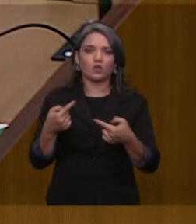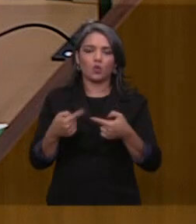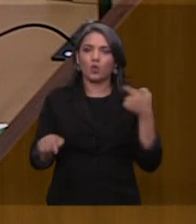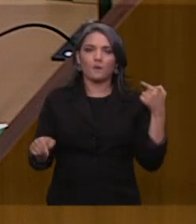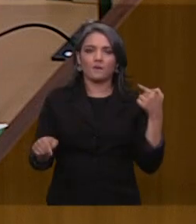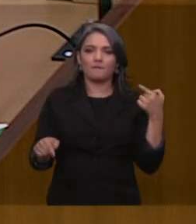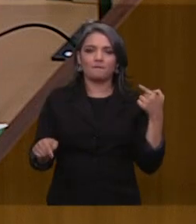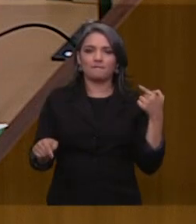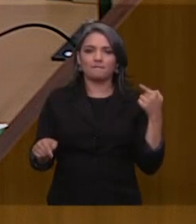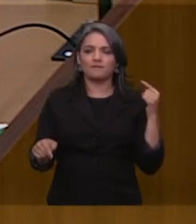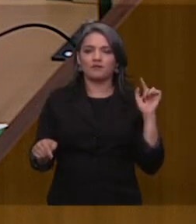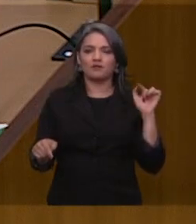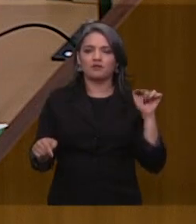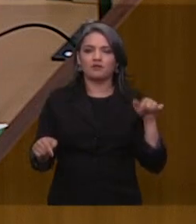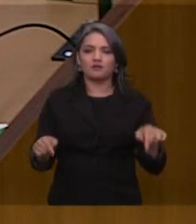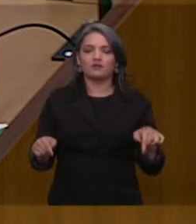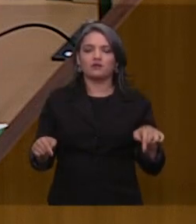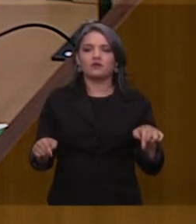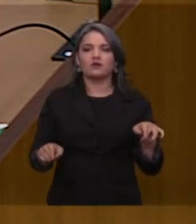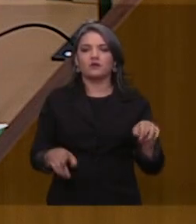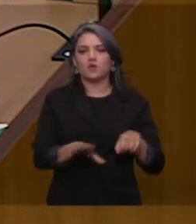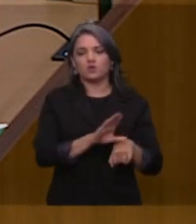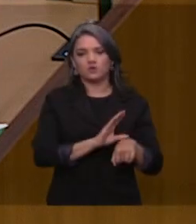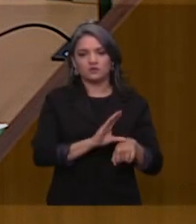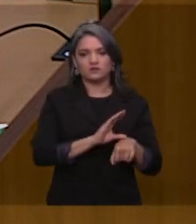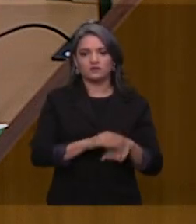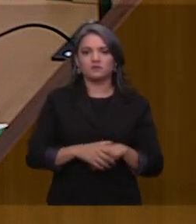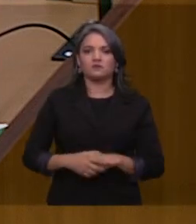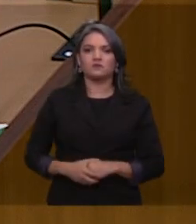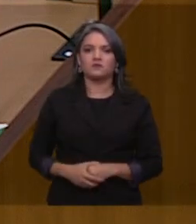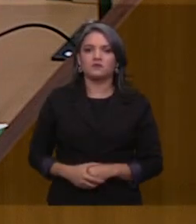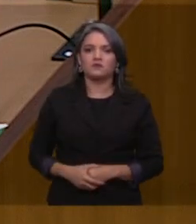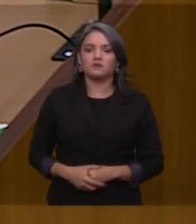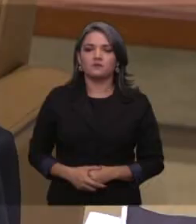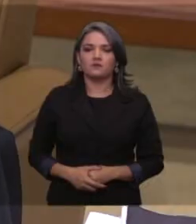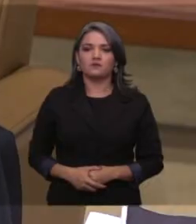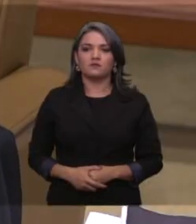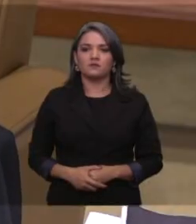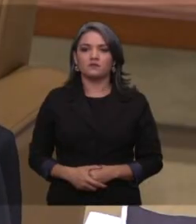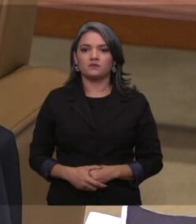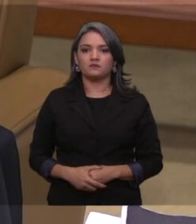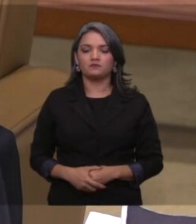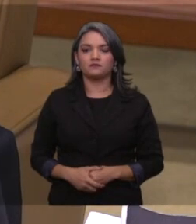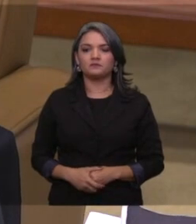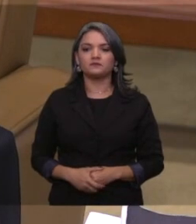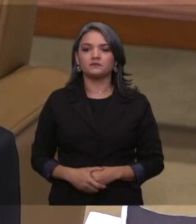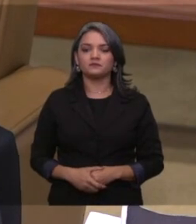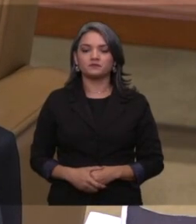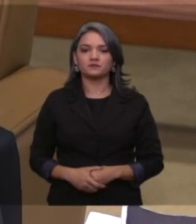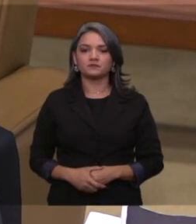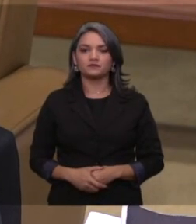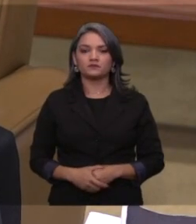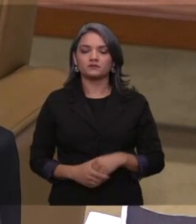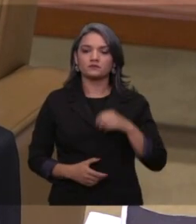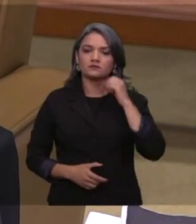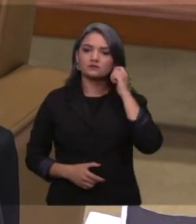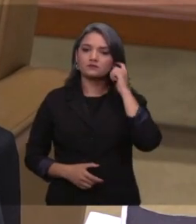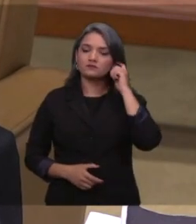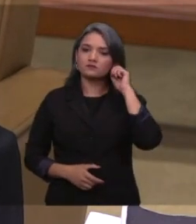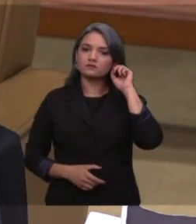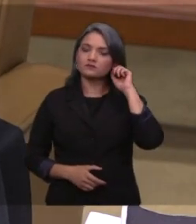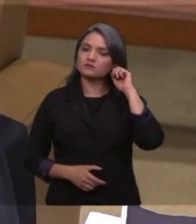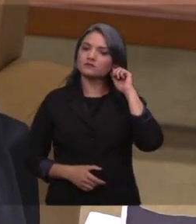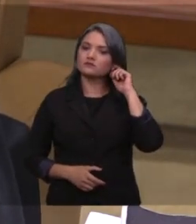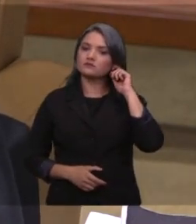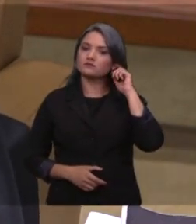com a Constituição. De modo que, sem maiores considerações, eu